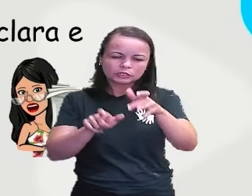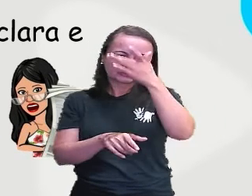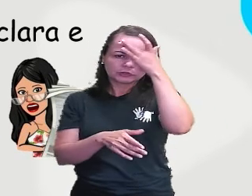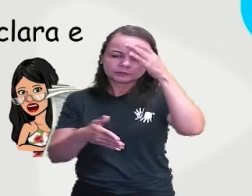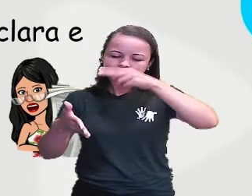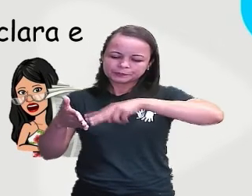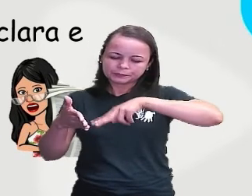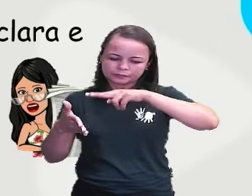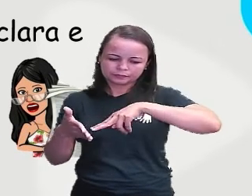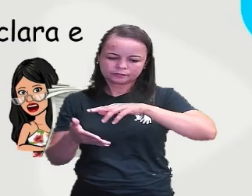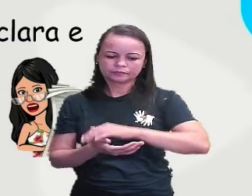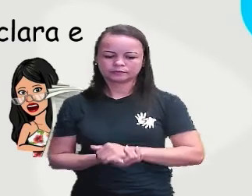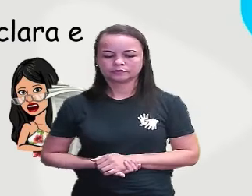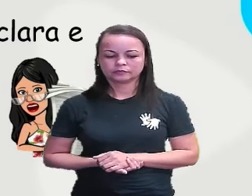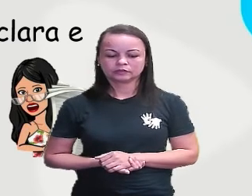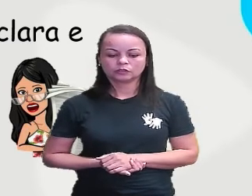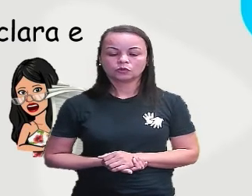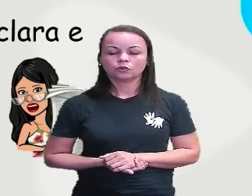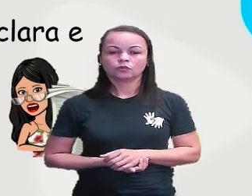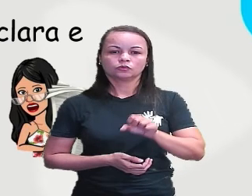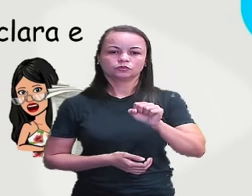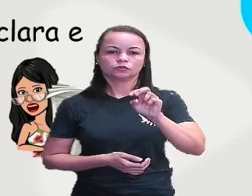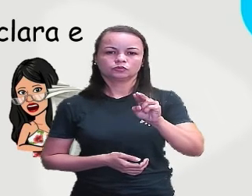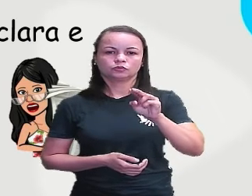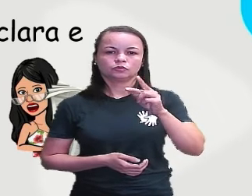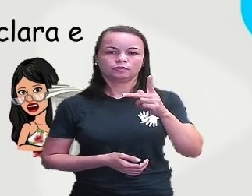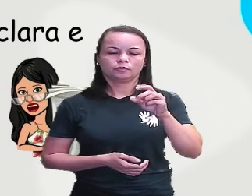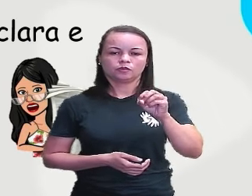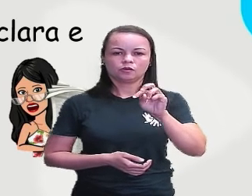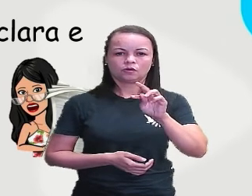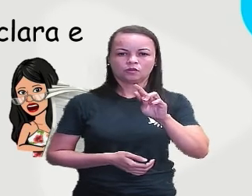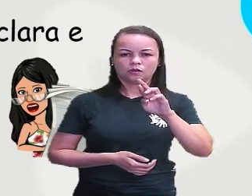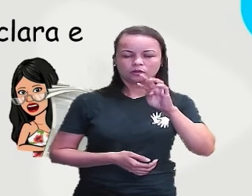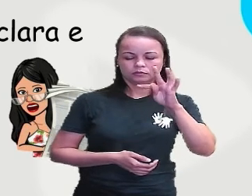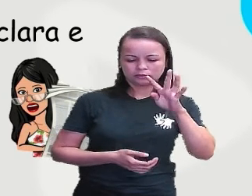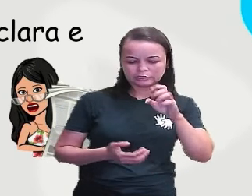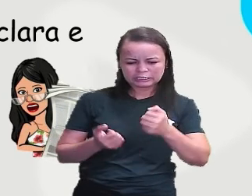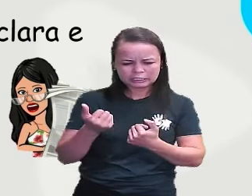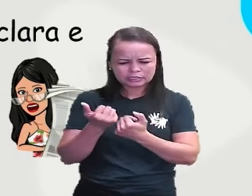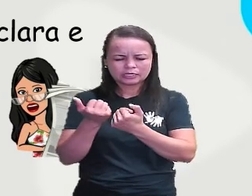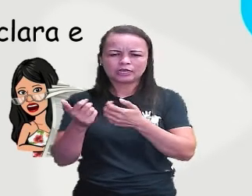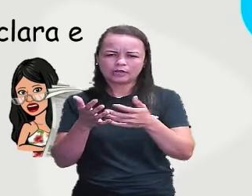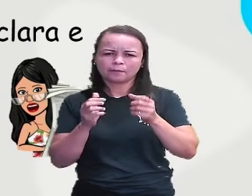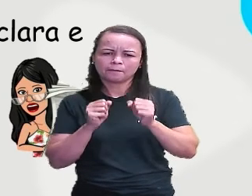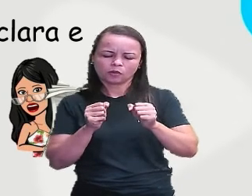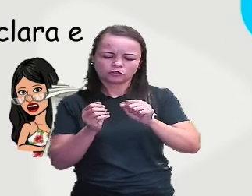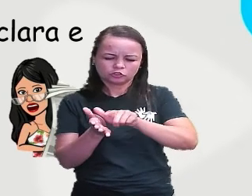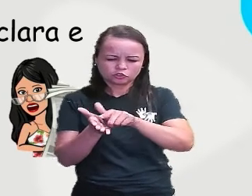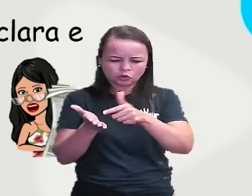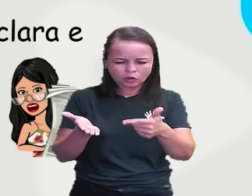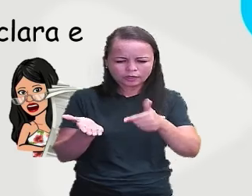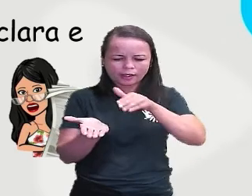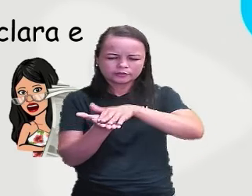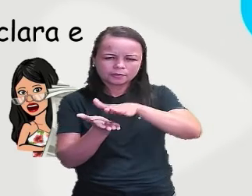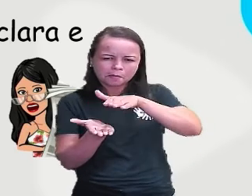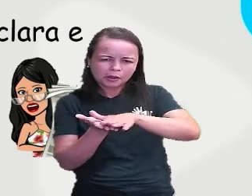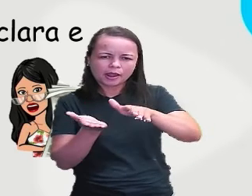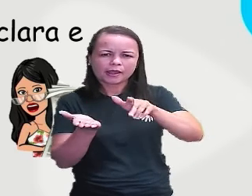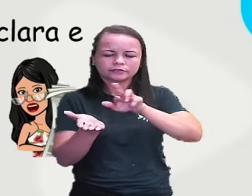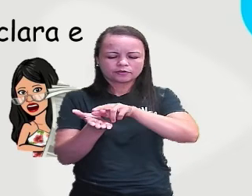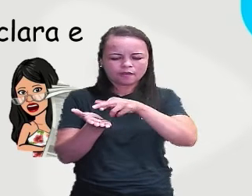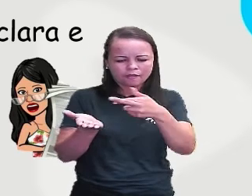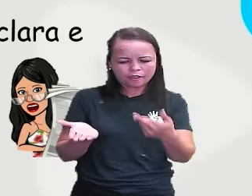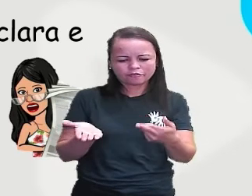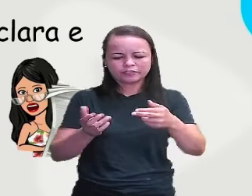O suporte, ela pode ser encontrada em jornais impressos, em revistas, televisão, né,